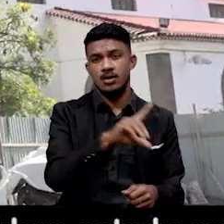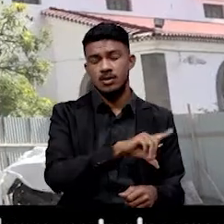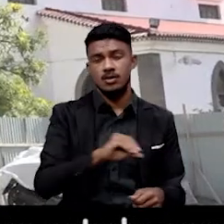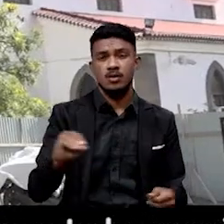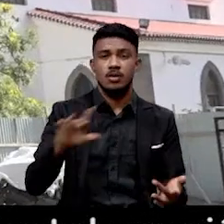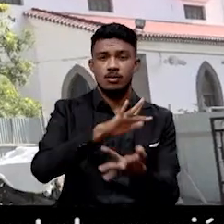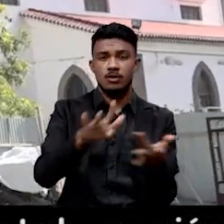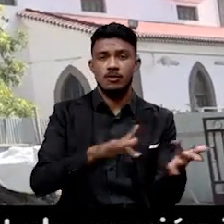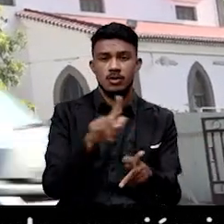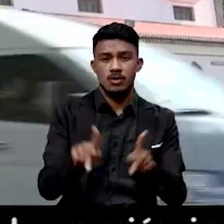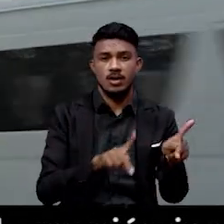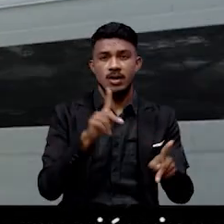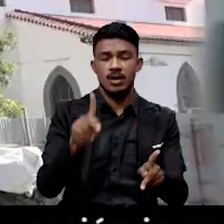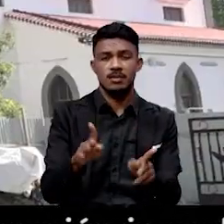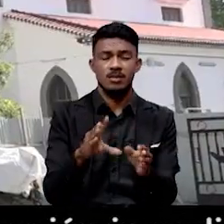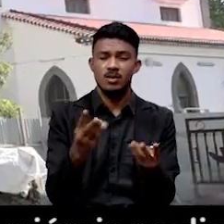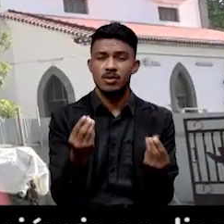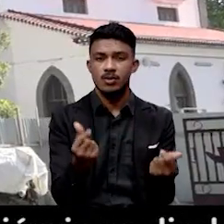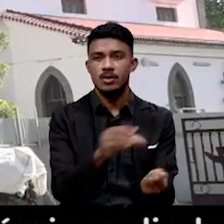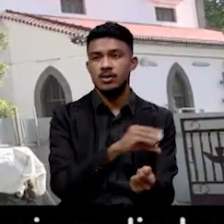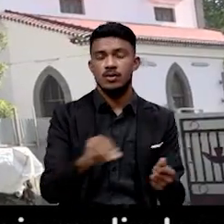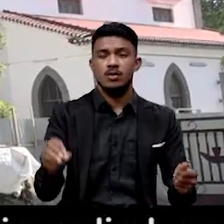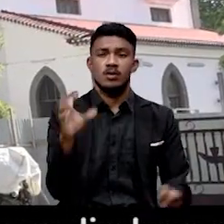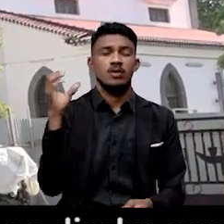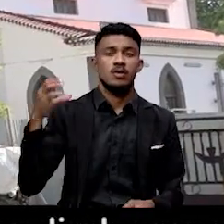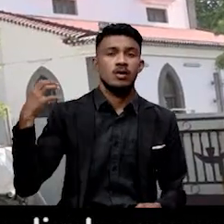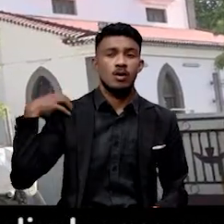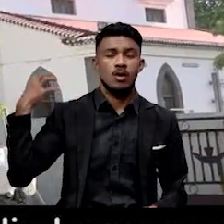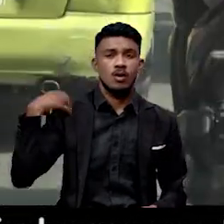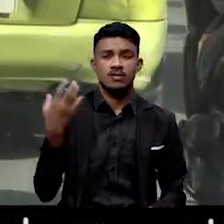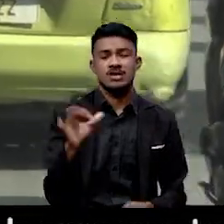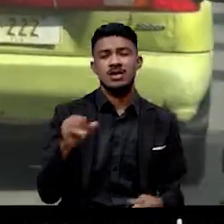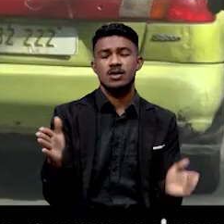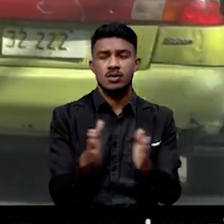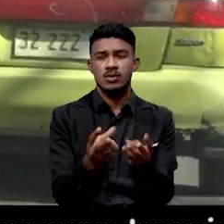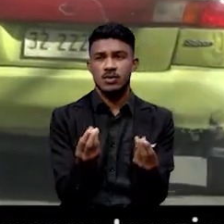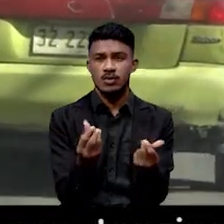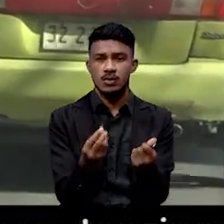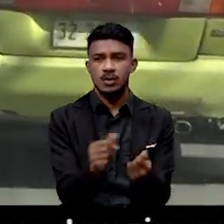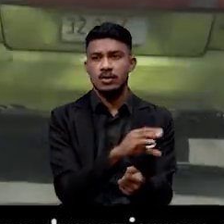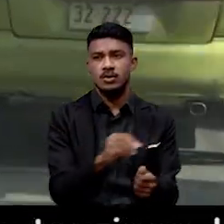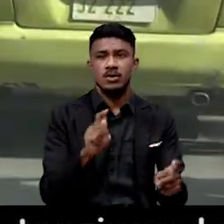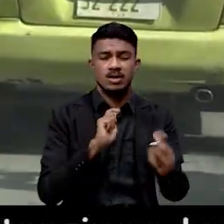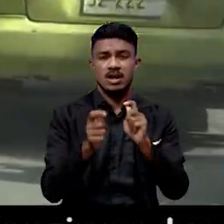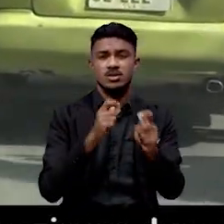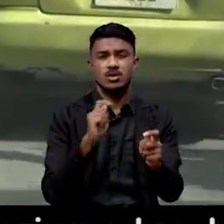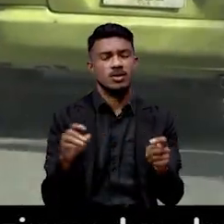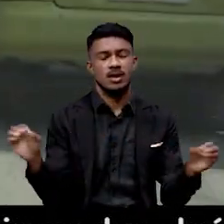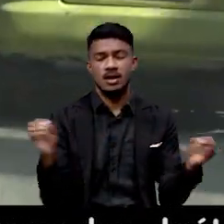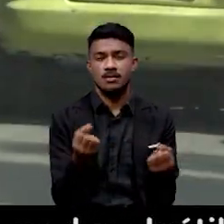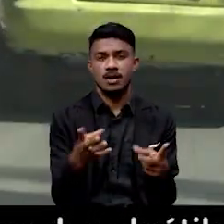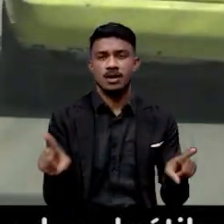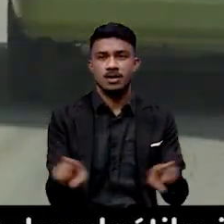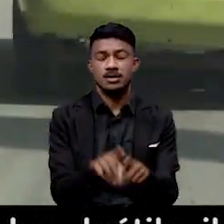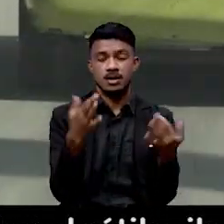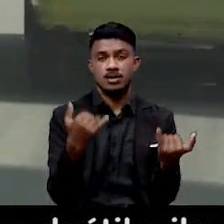Movimento População Limitado, Edifício Sira Ladum Barak, no transporte público Sira Ladum Barak Hanesang agora.